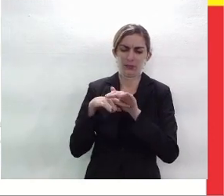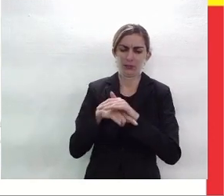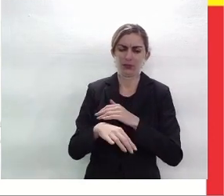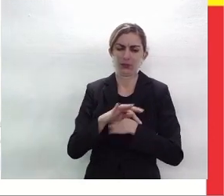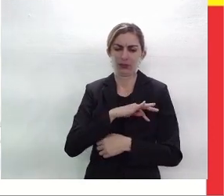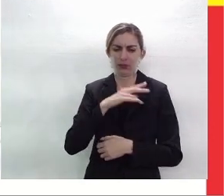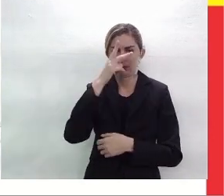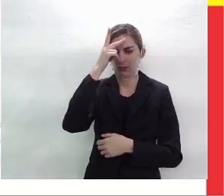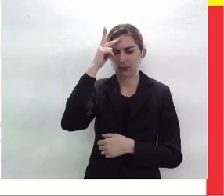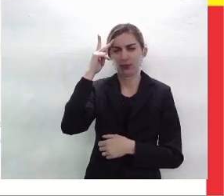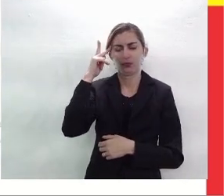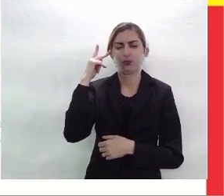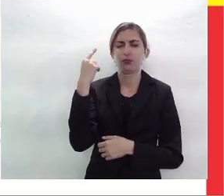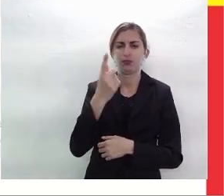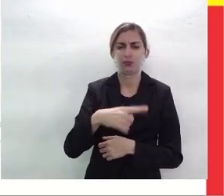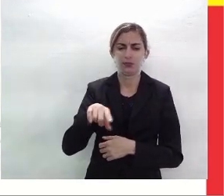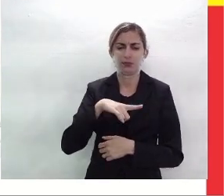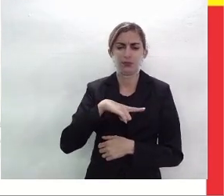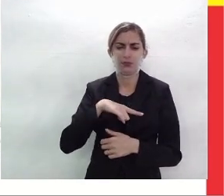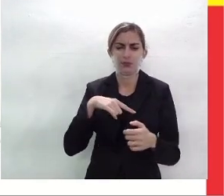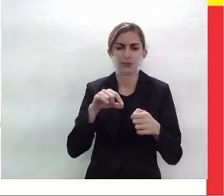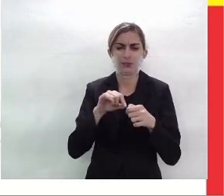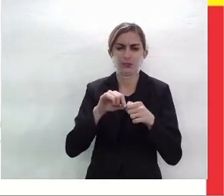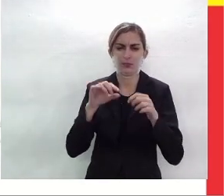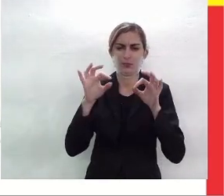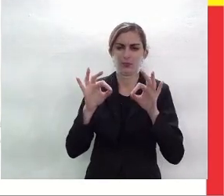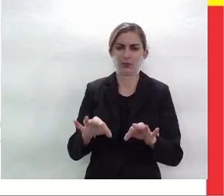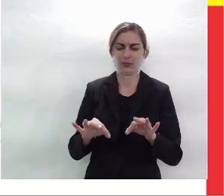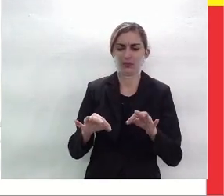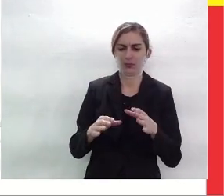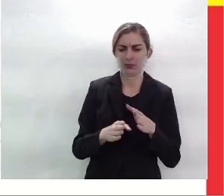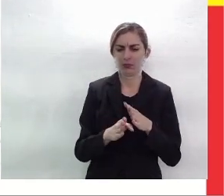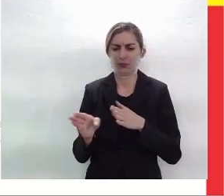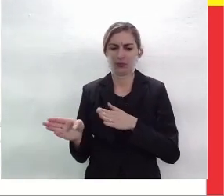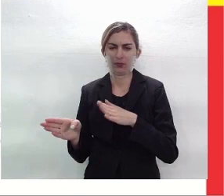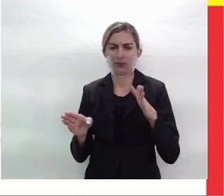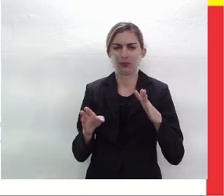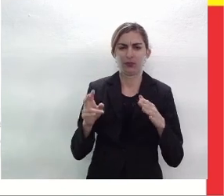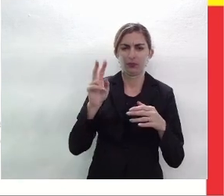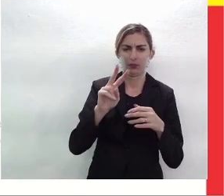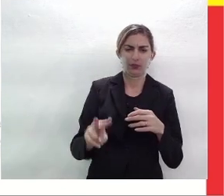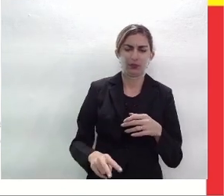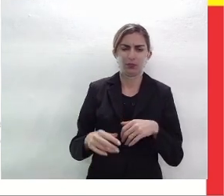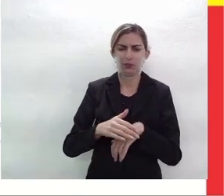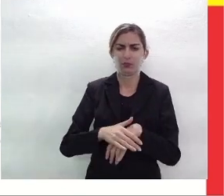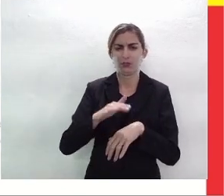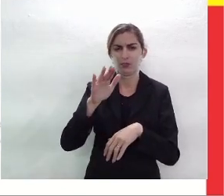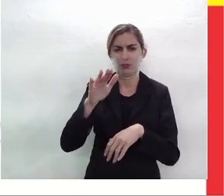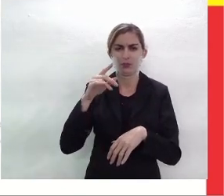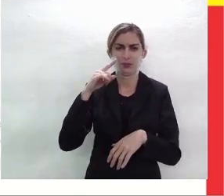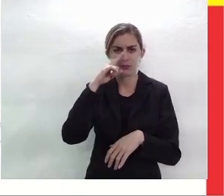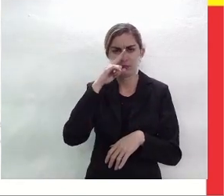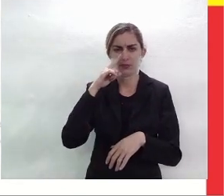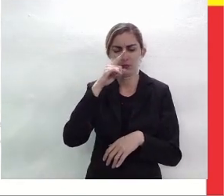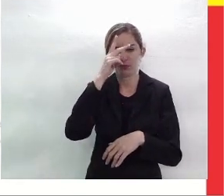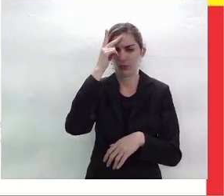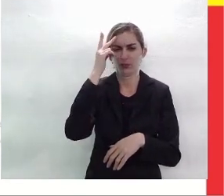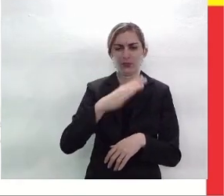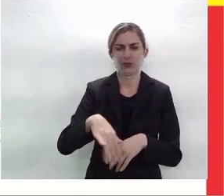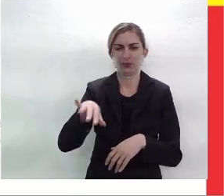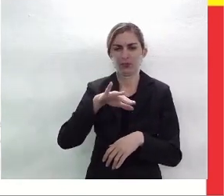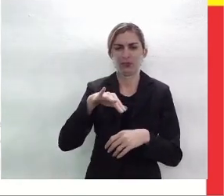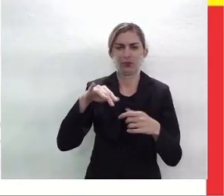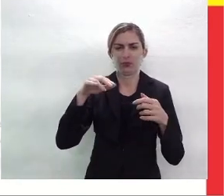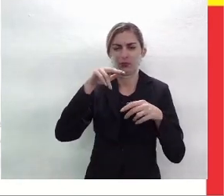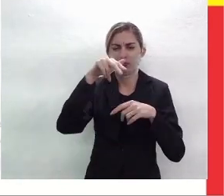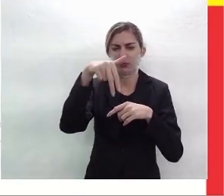perícia técnica da pessoa, porque o rapel primp, ele vai fazer justamente manobras e, por vezes, é muito mais arriscado. Então, as